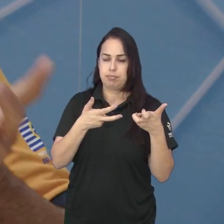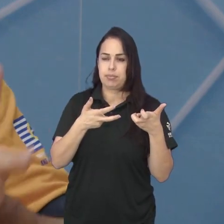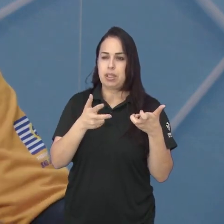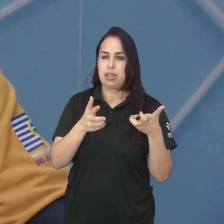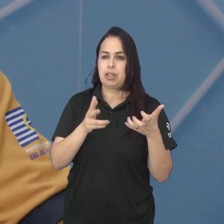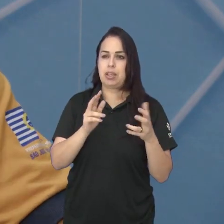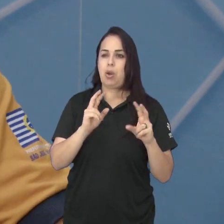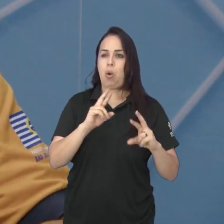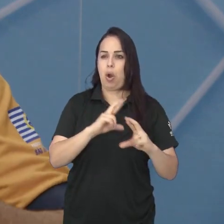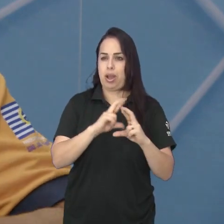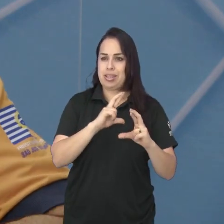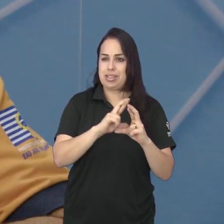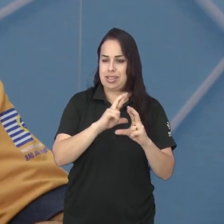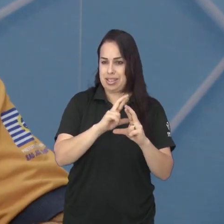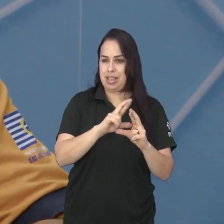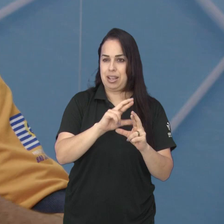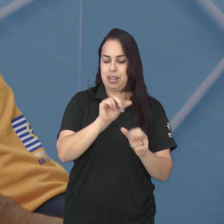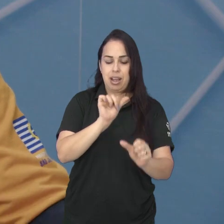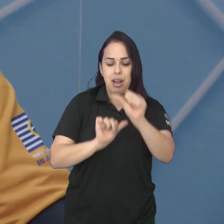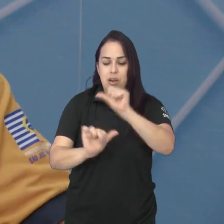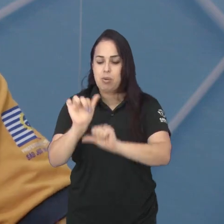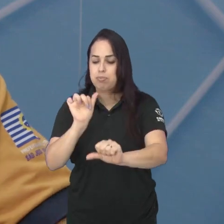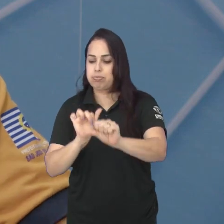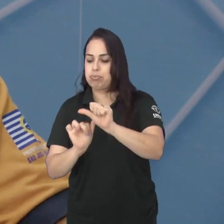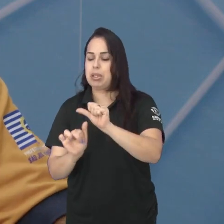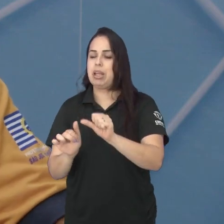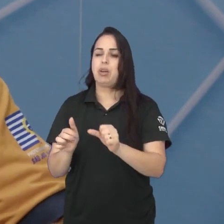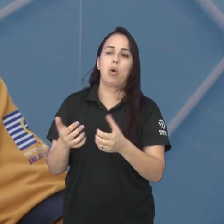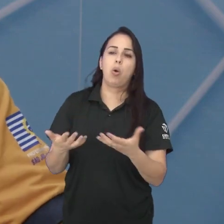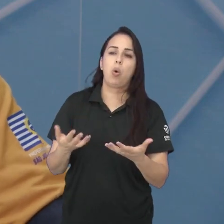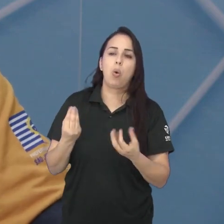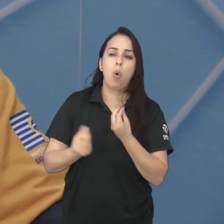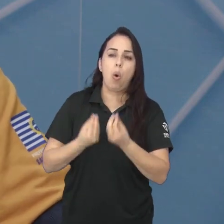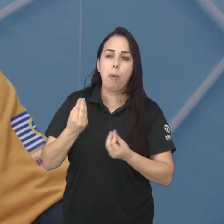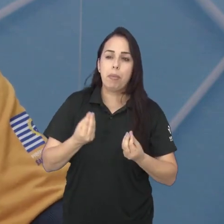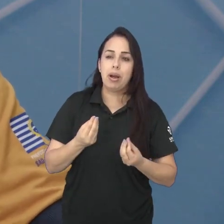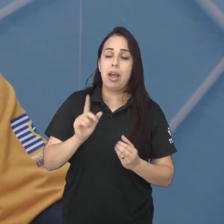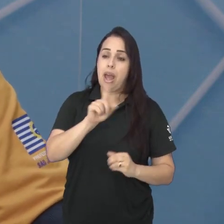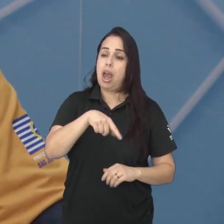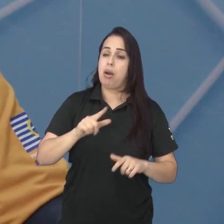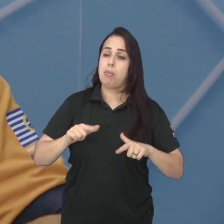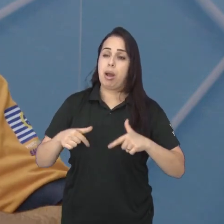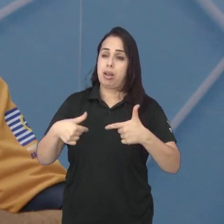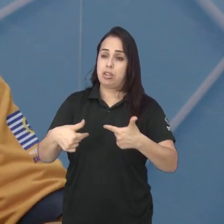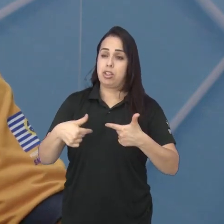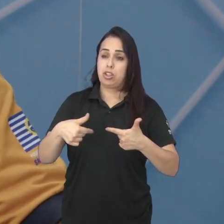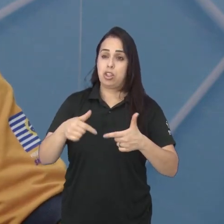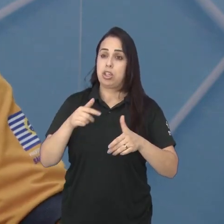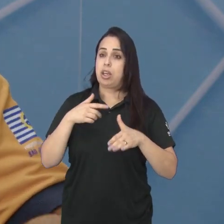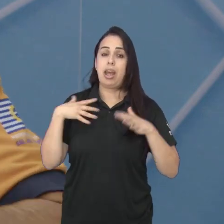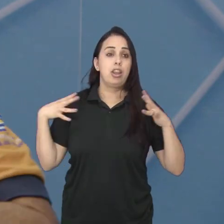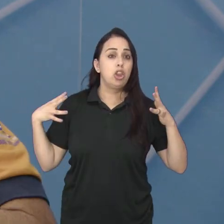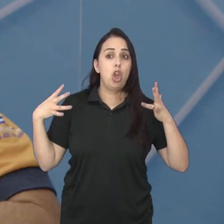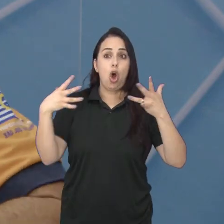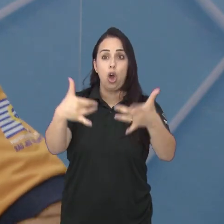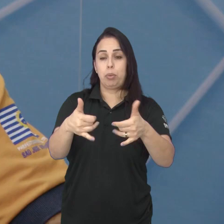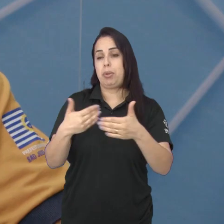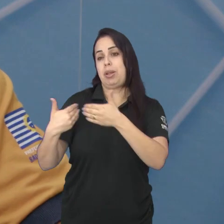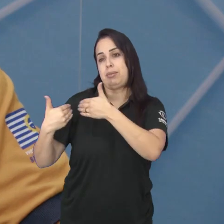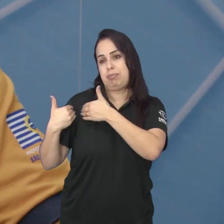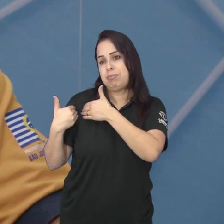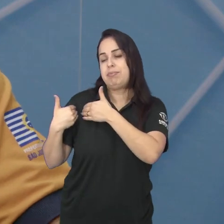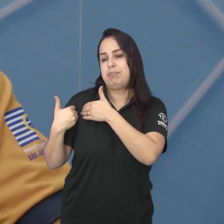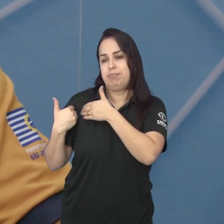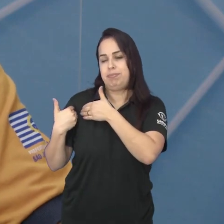dos recicláveis, né, de como fazer, como reaproveitar. Então, enfim, é uma ação que envolve a todos, né, não só